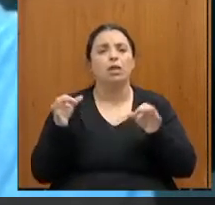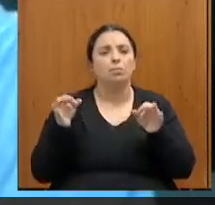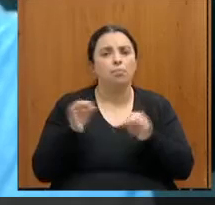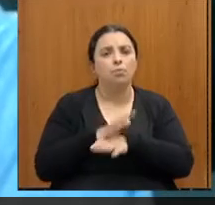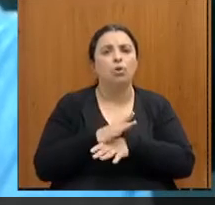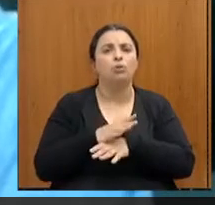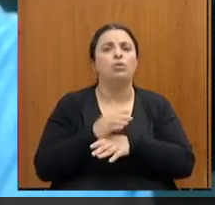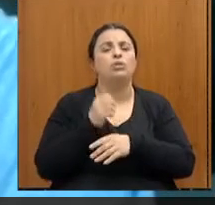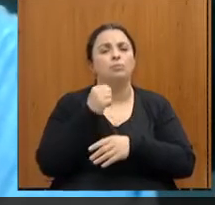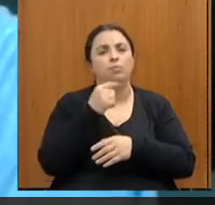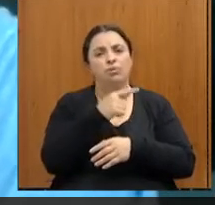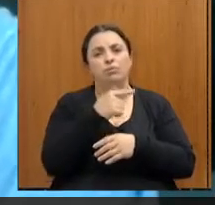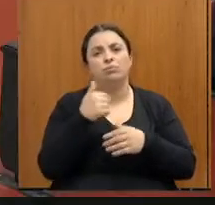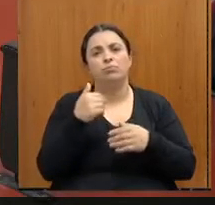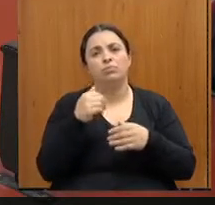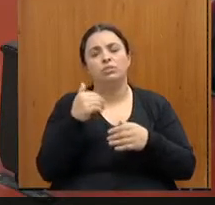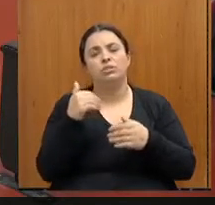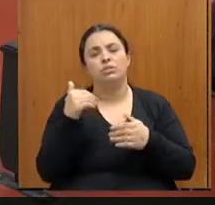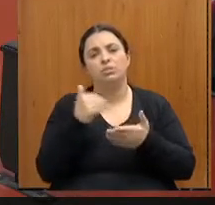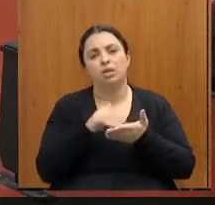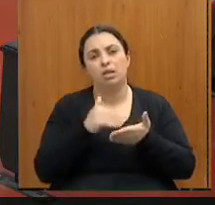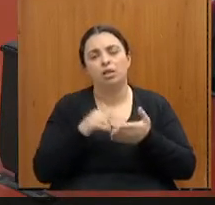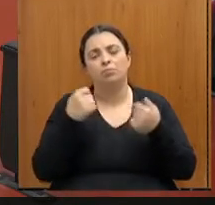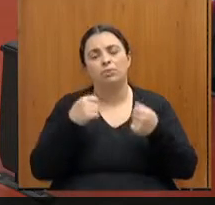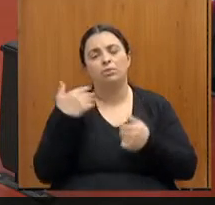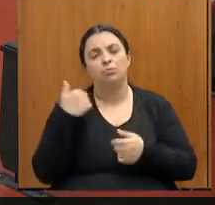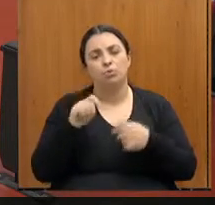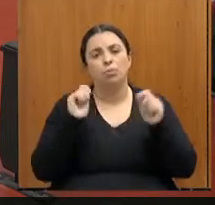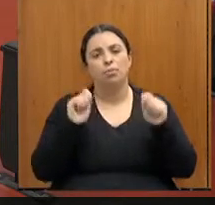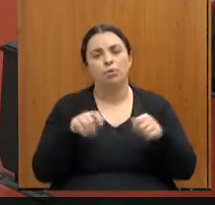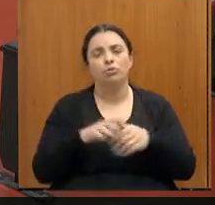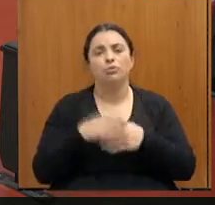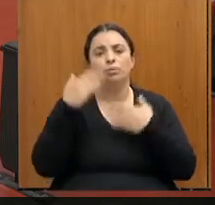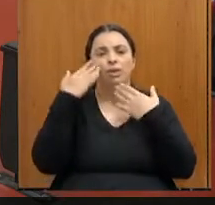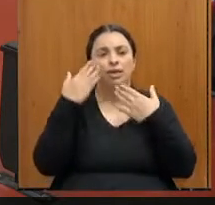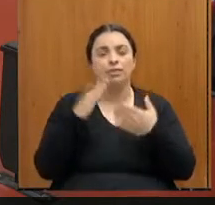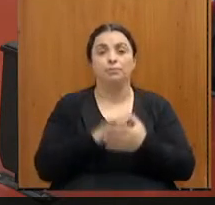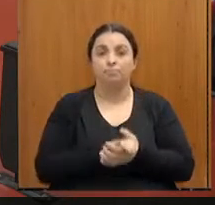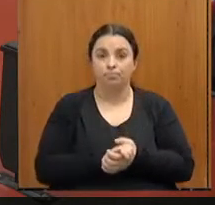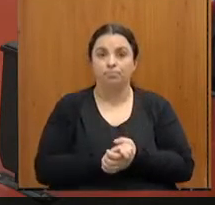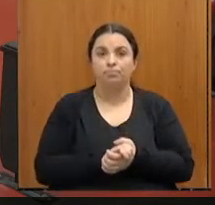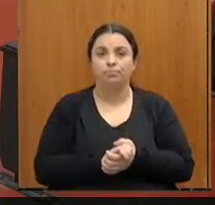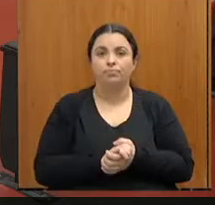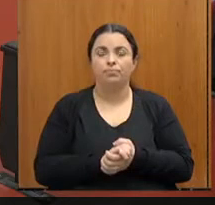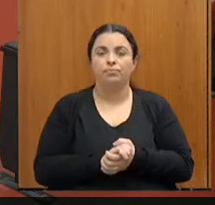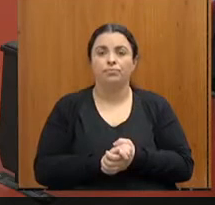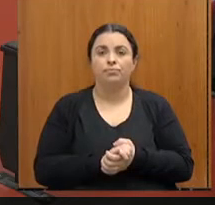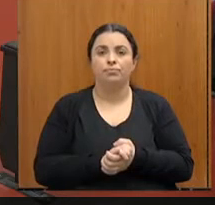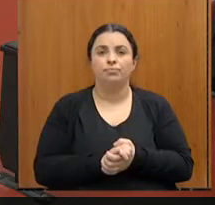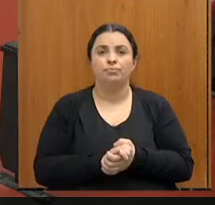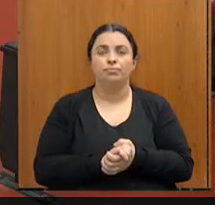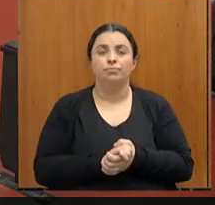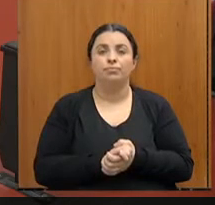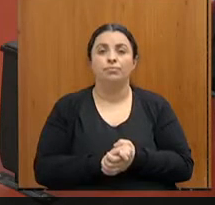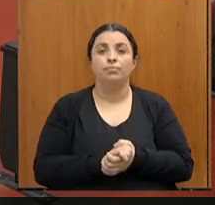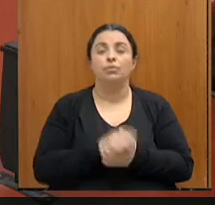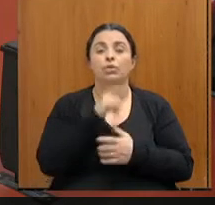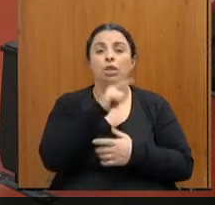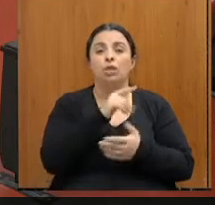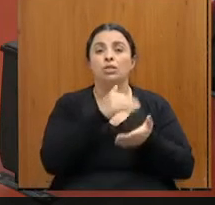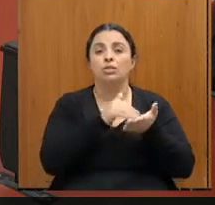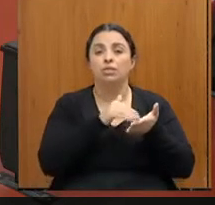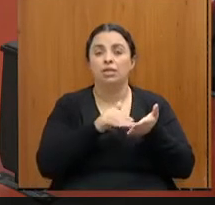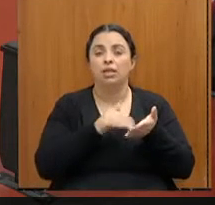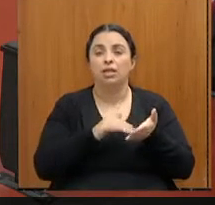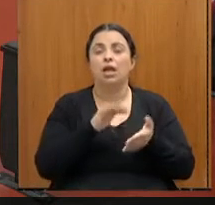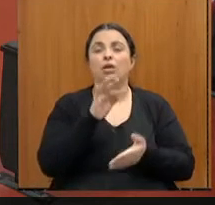secretários técnicos ligados à e antes de passar a palavra para nosso secretário Fernando